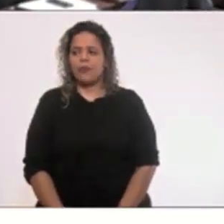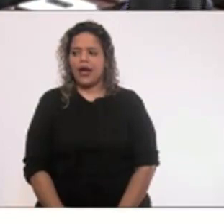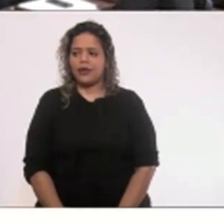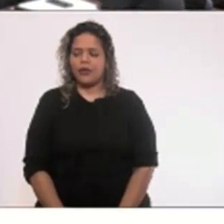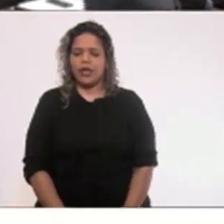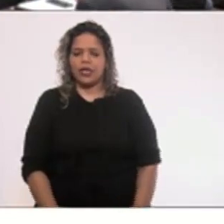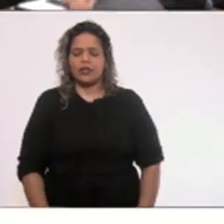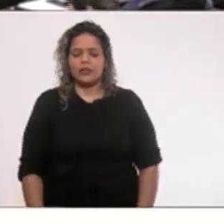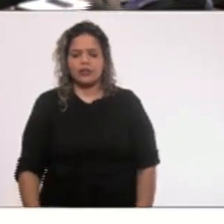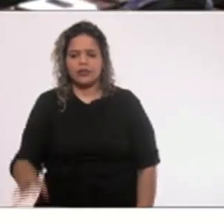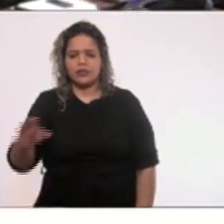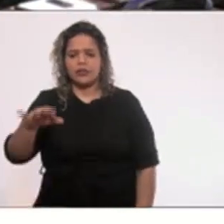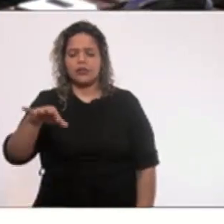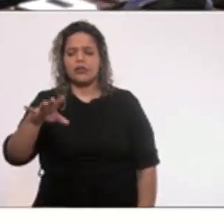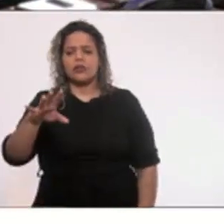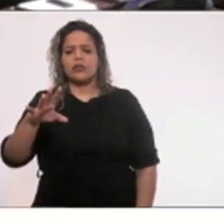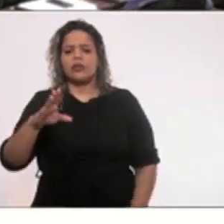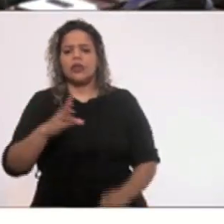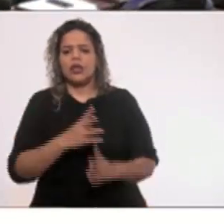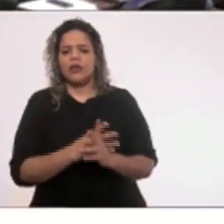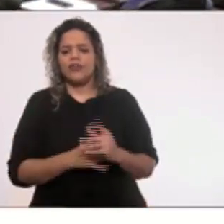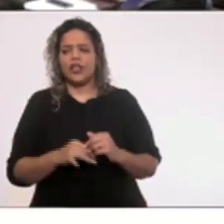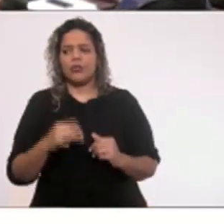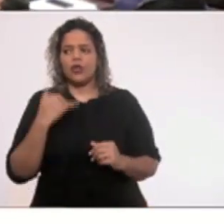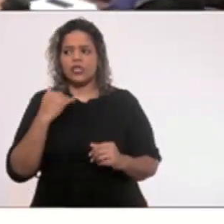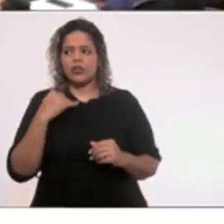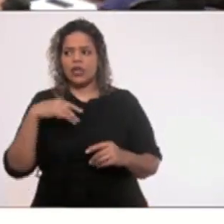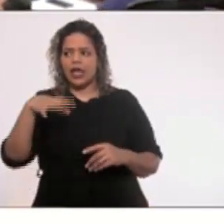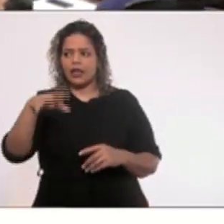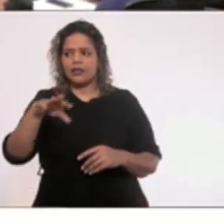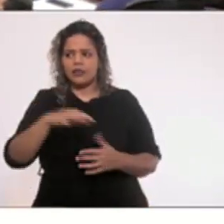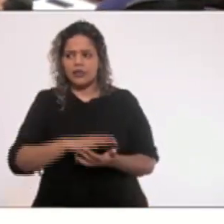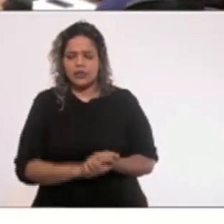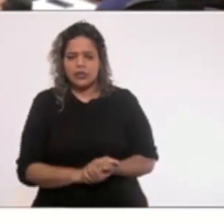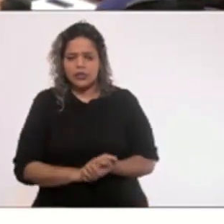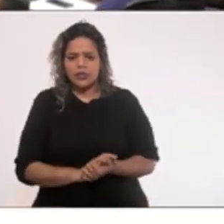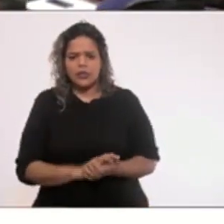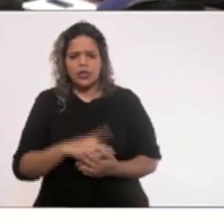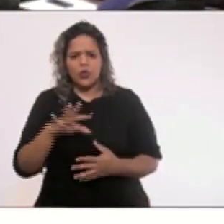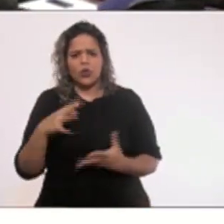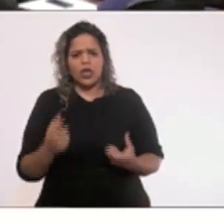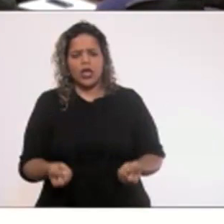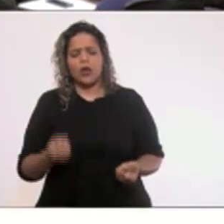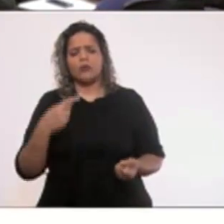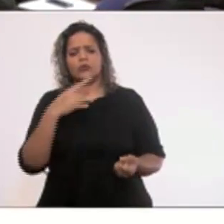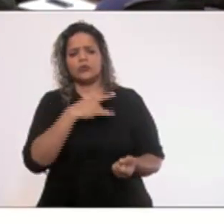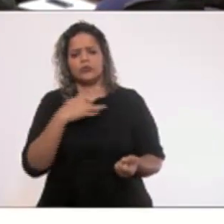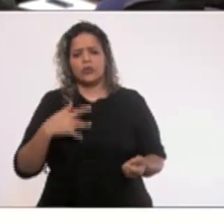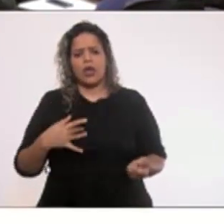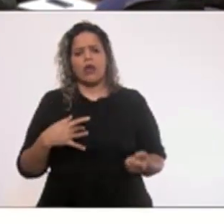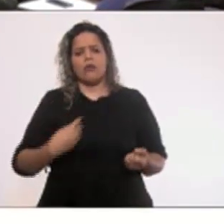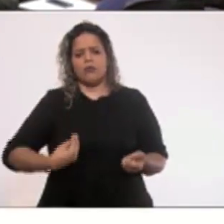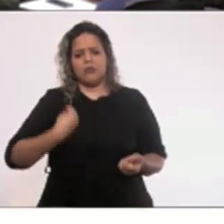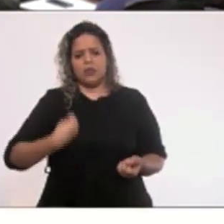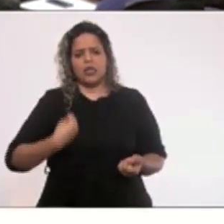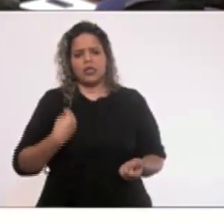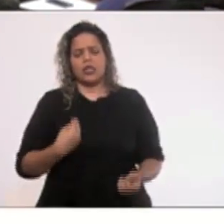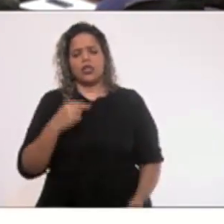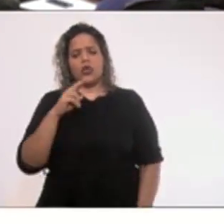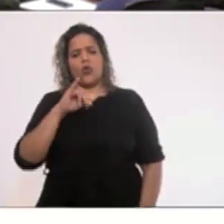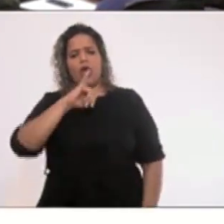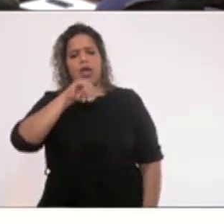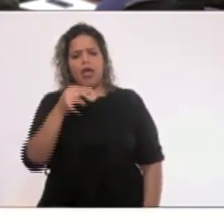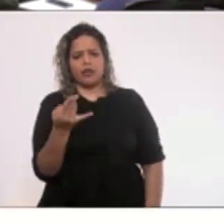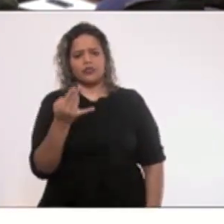Pela ordem, senhor presidente. Deputada Dani Monteiro. Enquanto estamos votando, eu queria saudar a presença do Colégio de Aplicação da UERJ, o